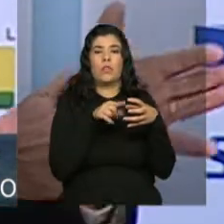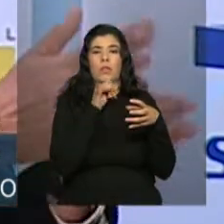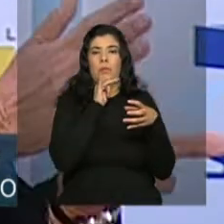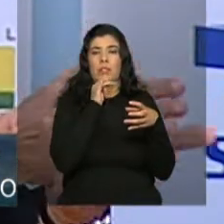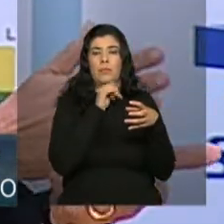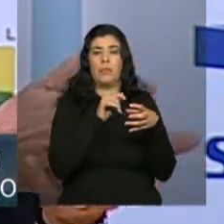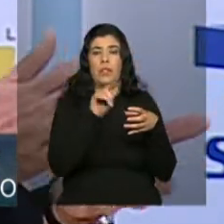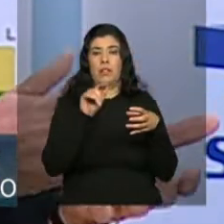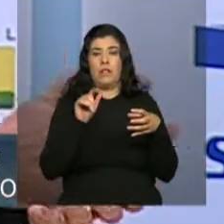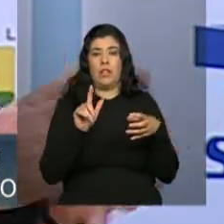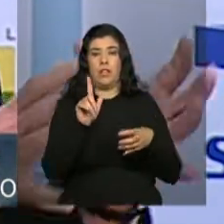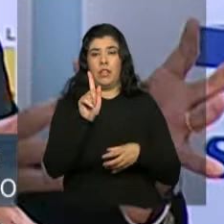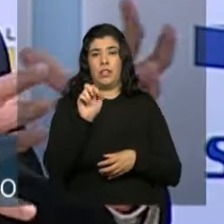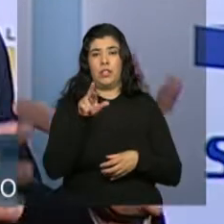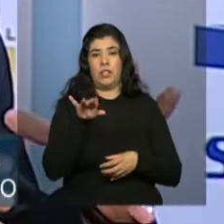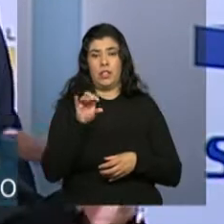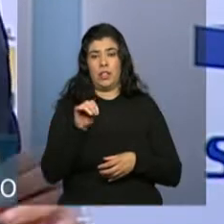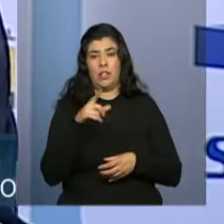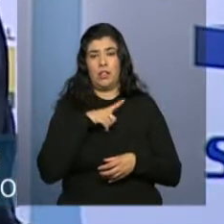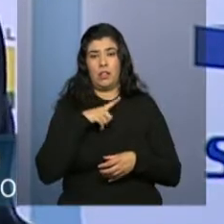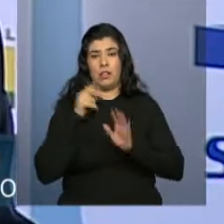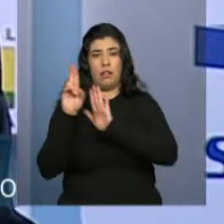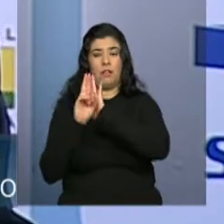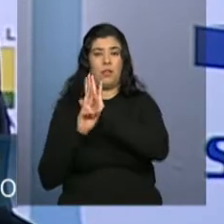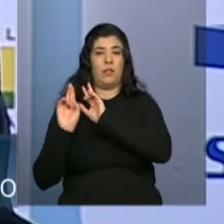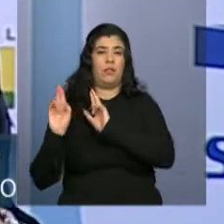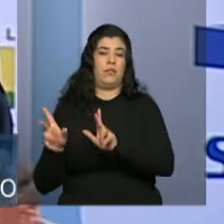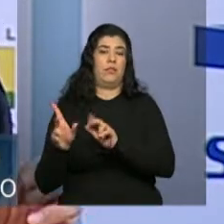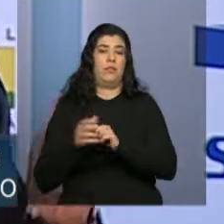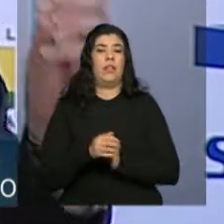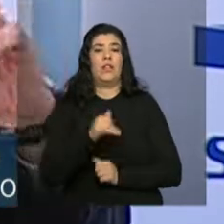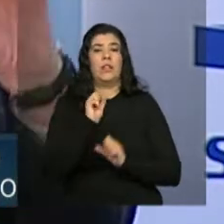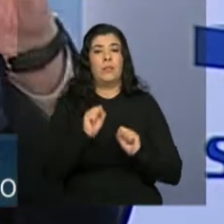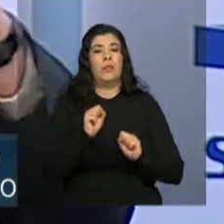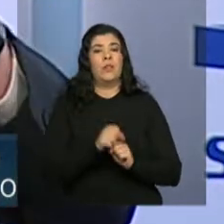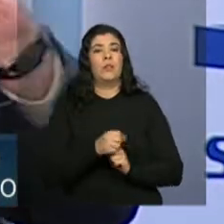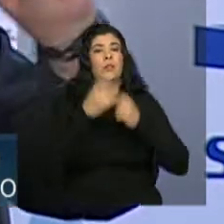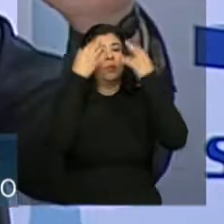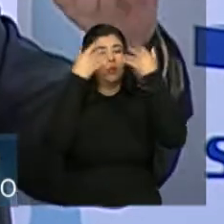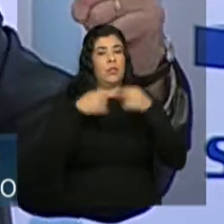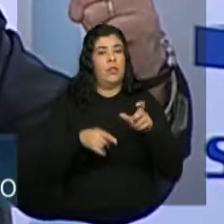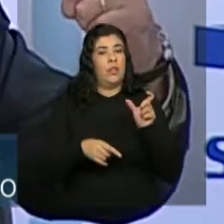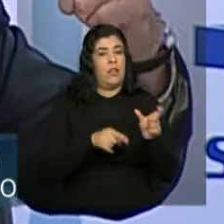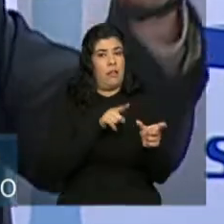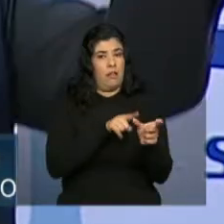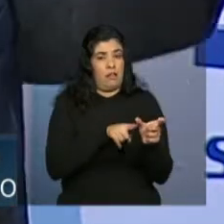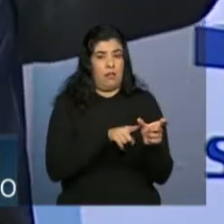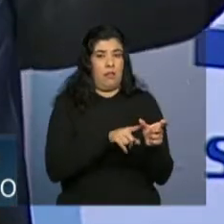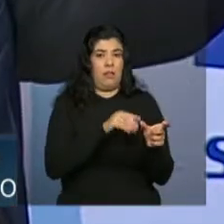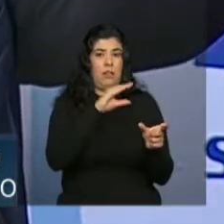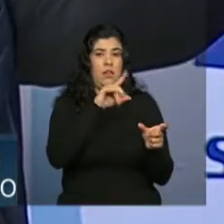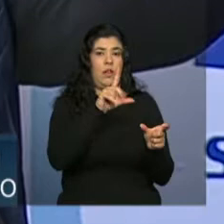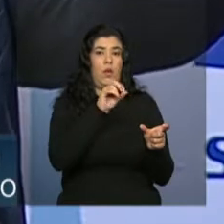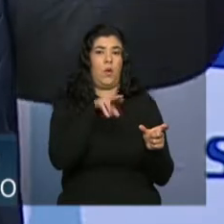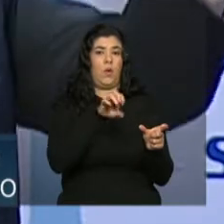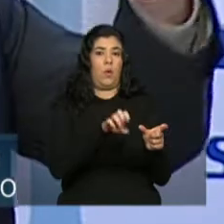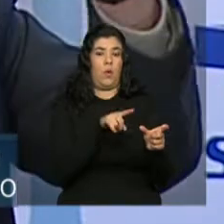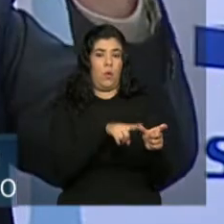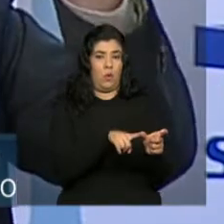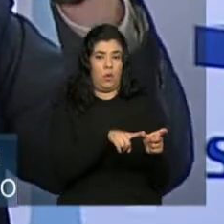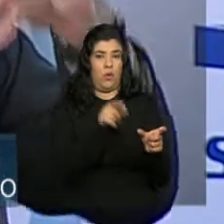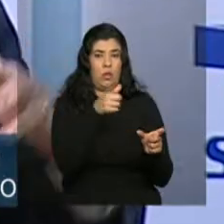não tem aquele tipo aquele requisito para a genética agora Além disso ele pode ver né Você vai ficar muito genérico É clone do medicamento